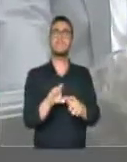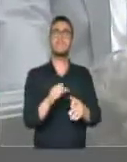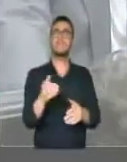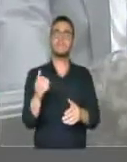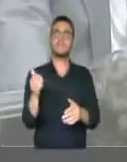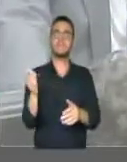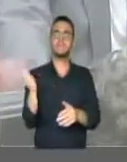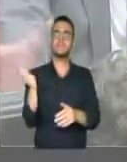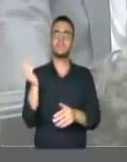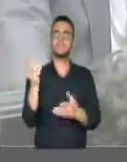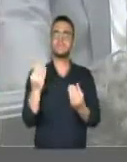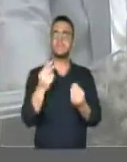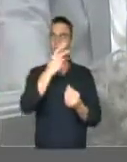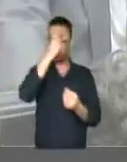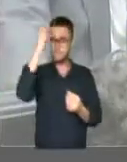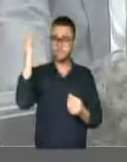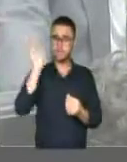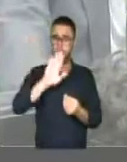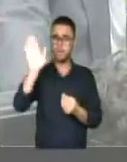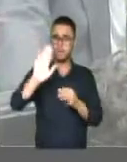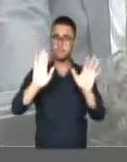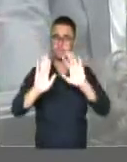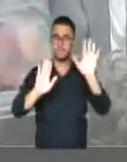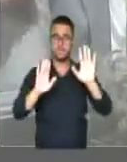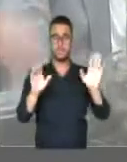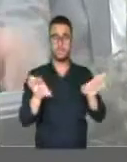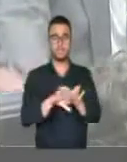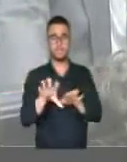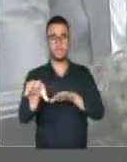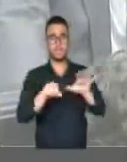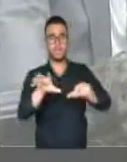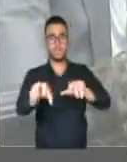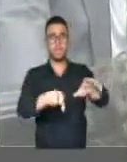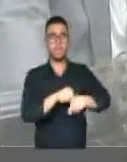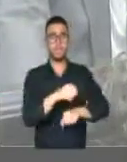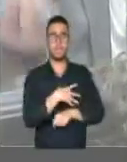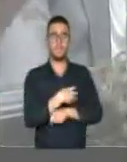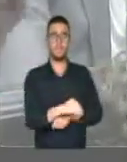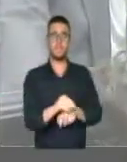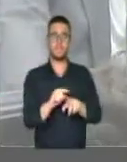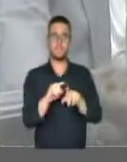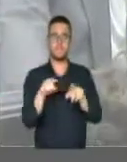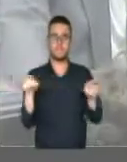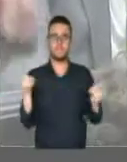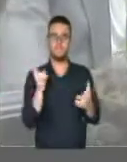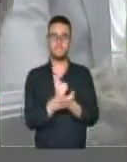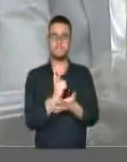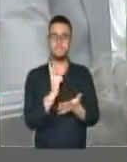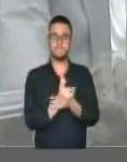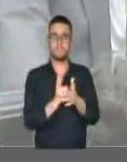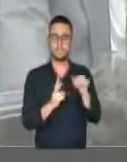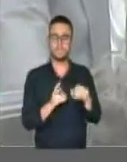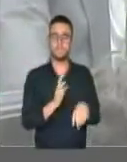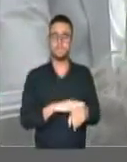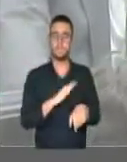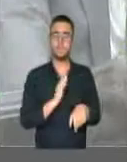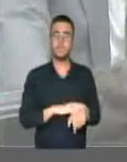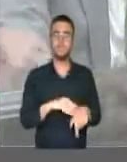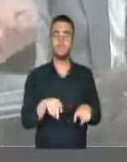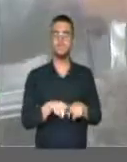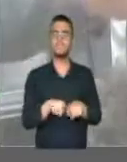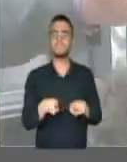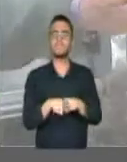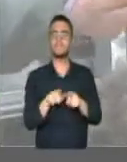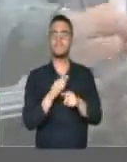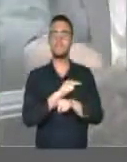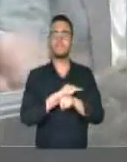muitos braços, embalando nossos filhos. Apesar de tudo, desse horário, desse vazio,